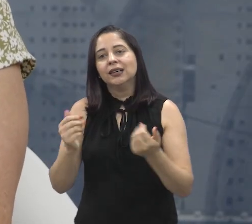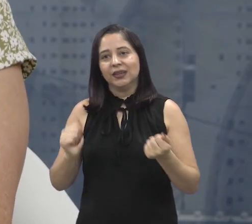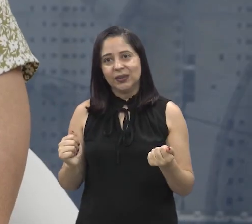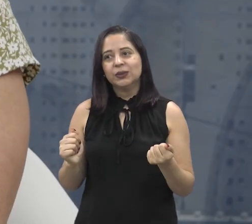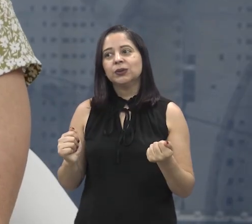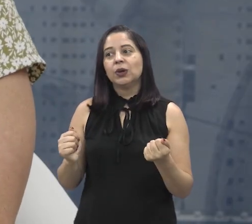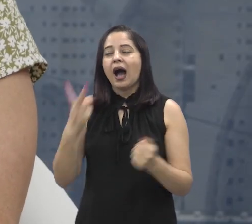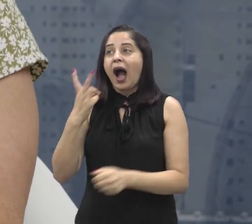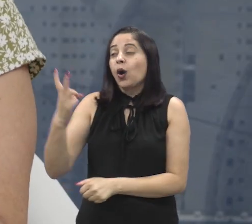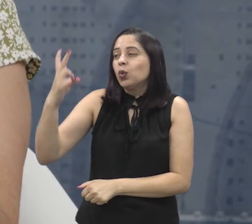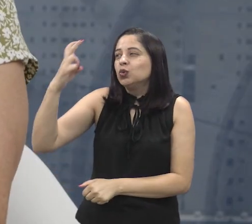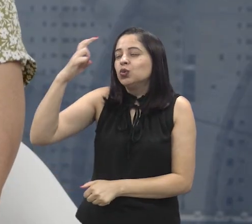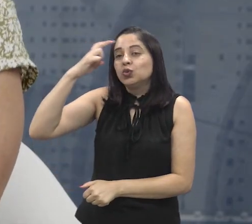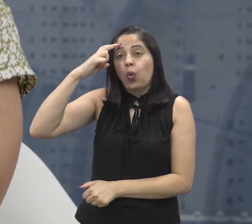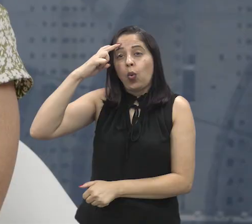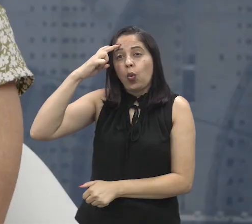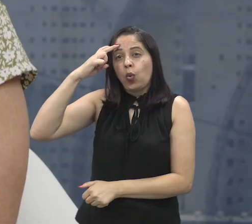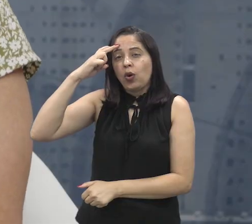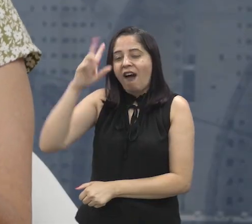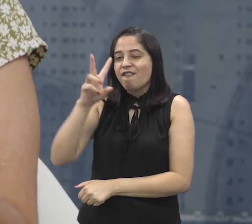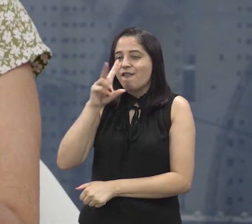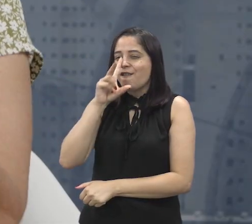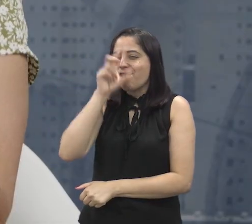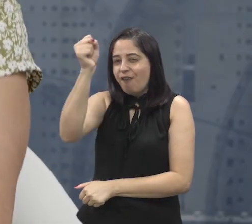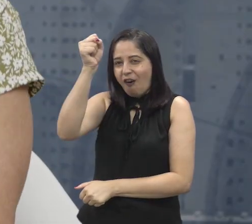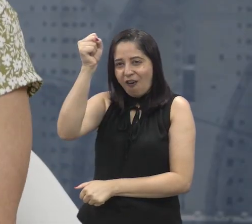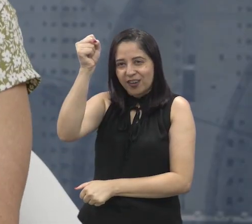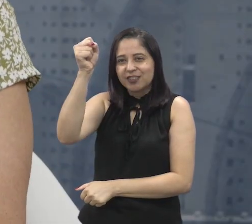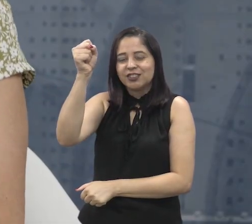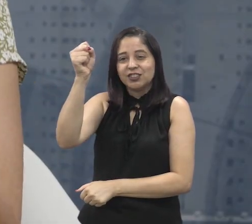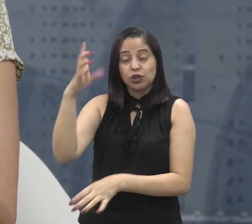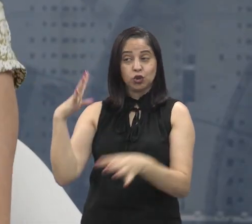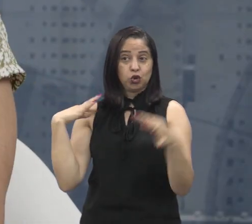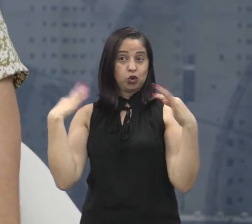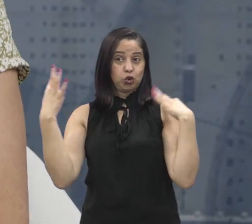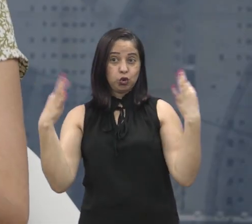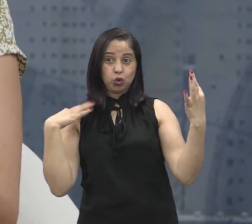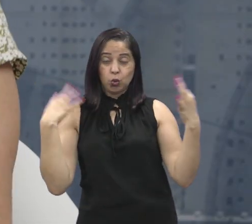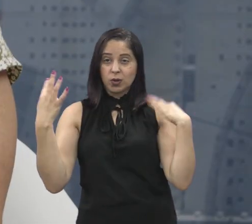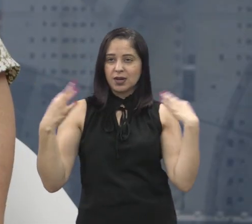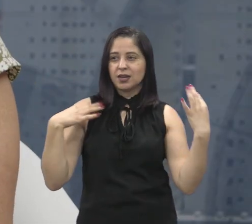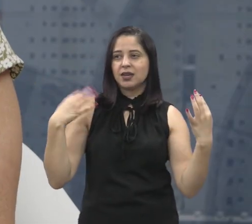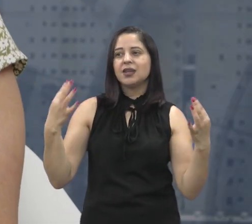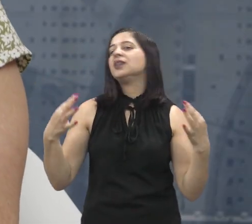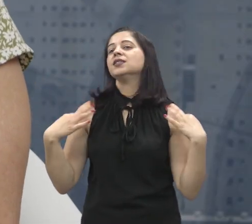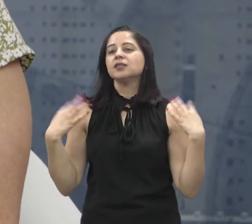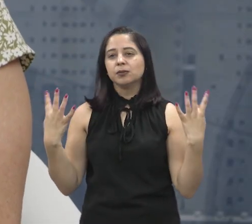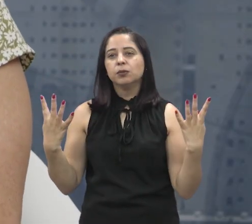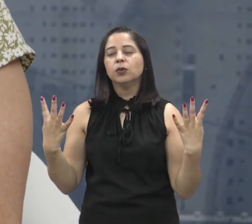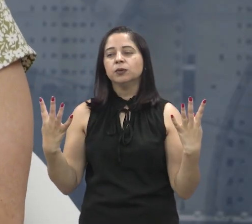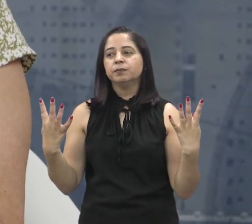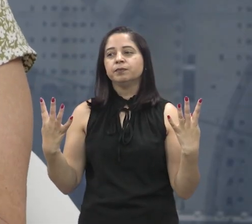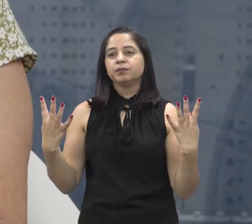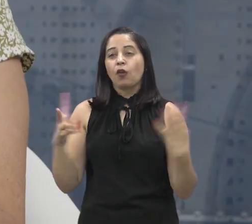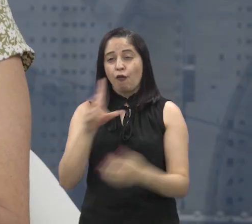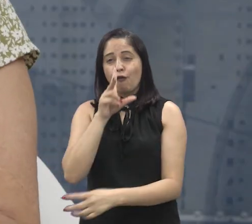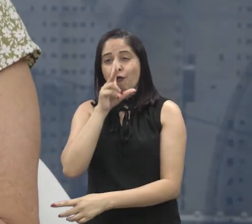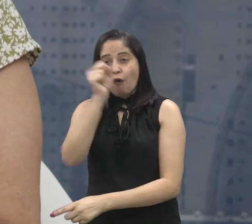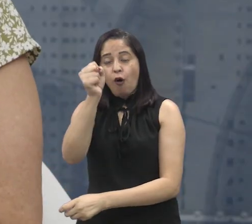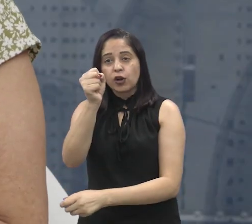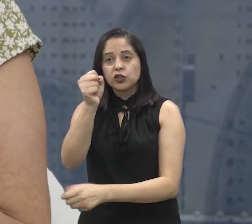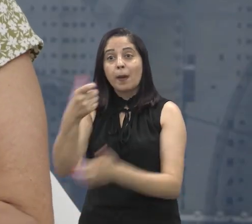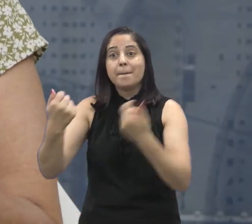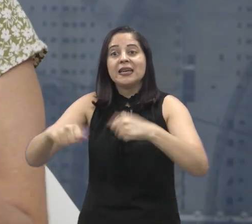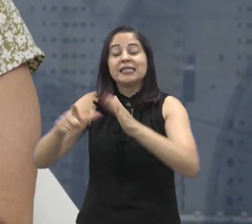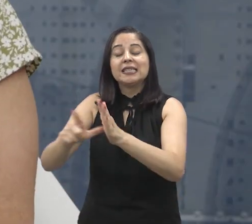uma cultura, né, turística, um turismo de base comunitária e cultural, nós precisamos